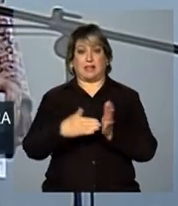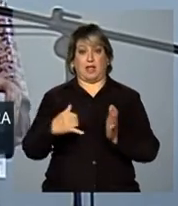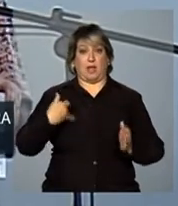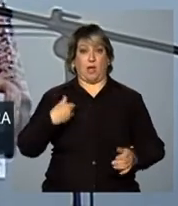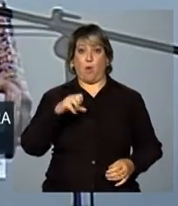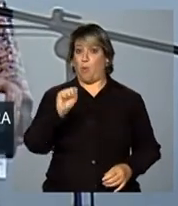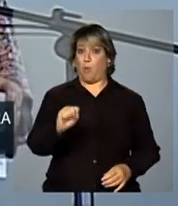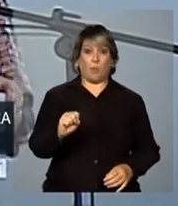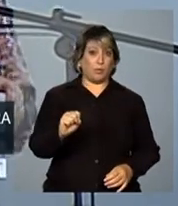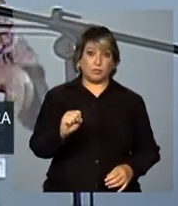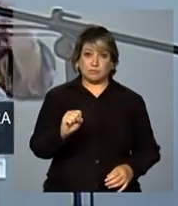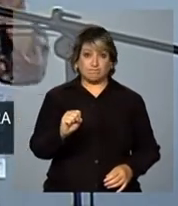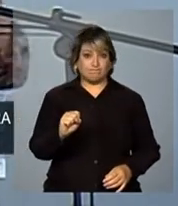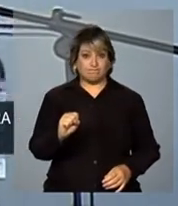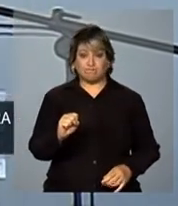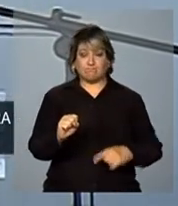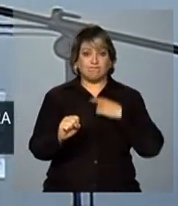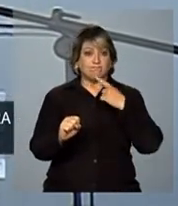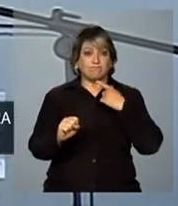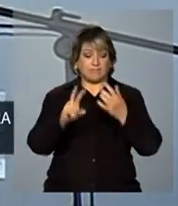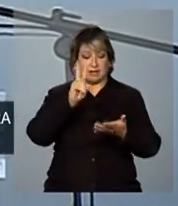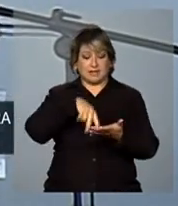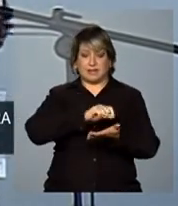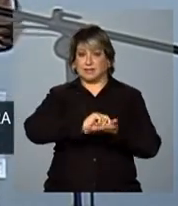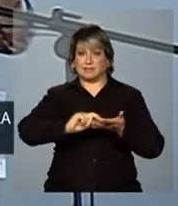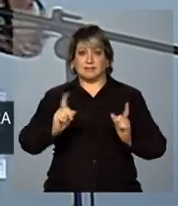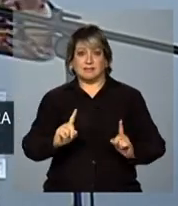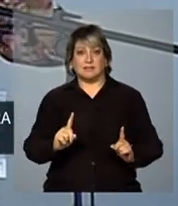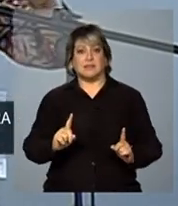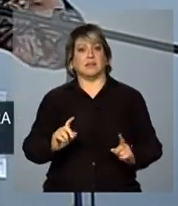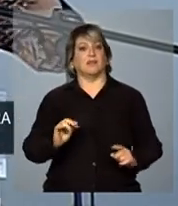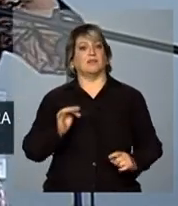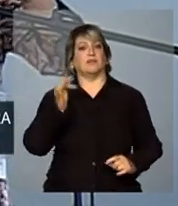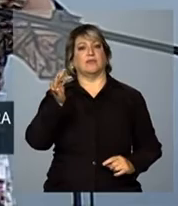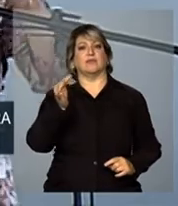de idade não tem domínio